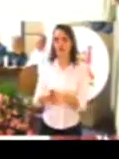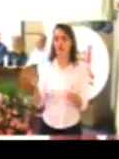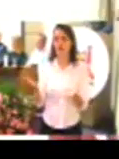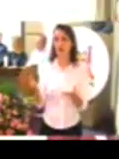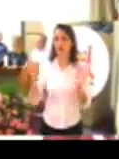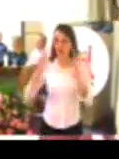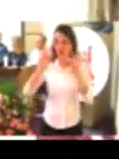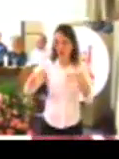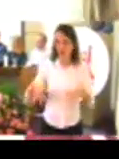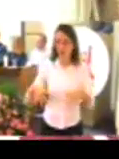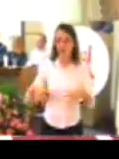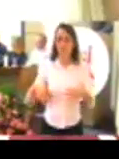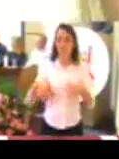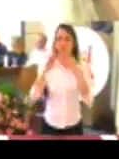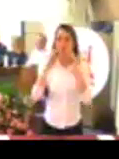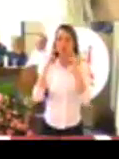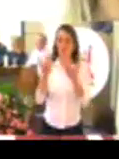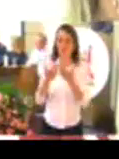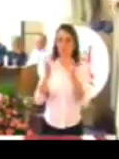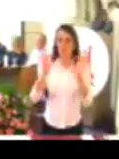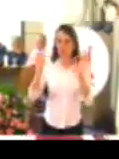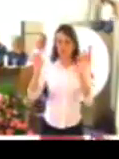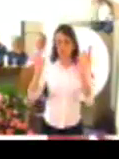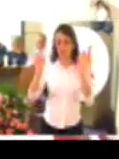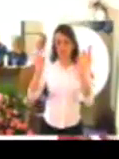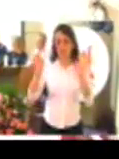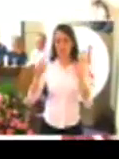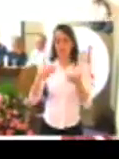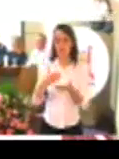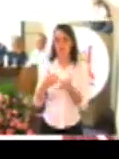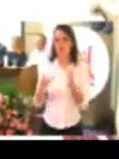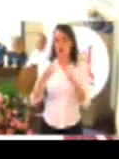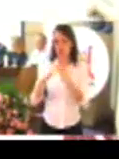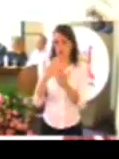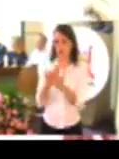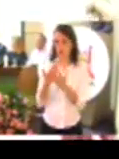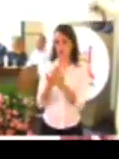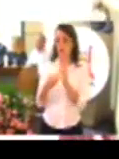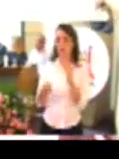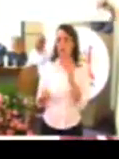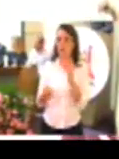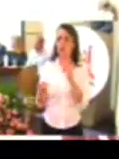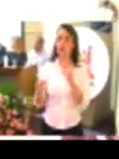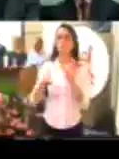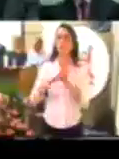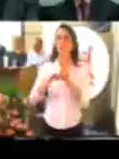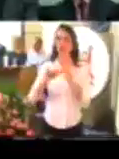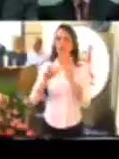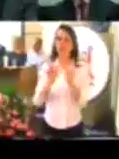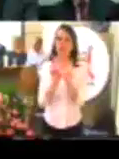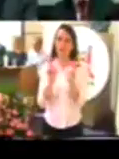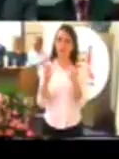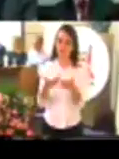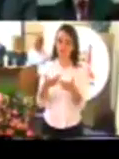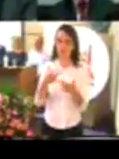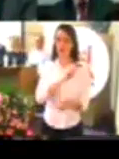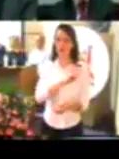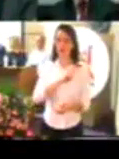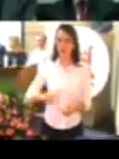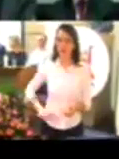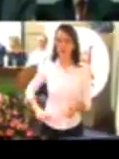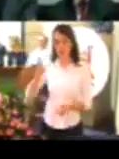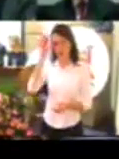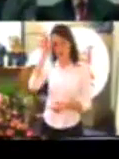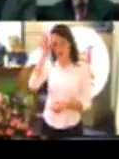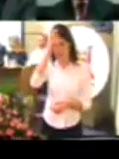declarar encerrada a sessão especial de lançamento da Escola do Legislativo da Câmara Municipal de Criciúma